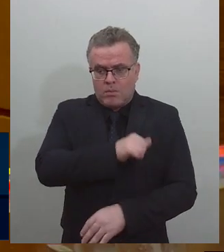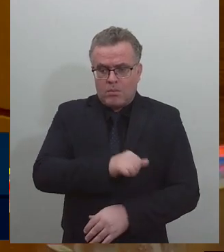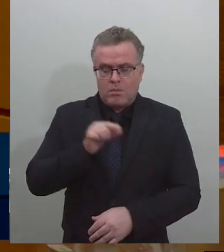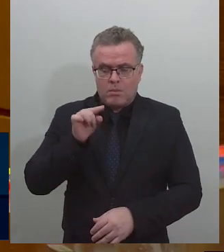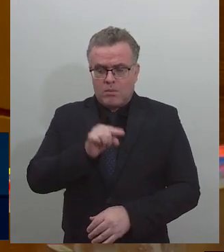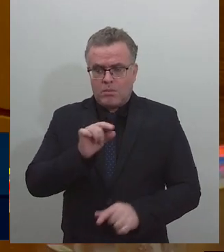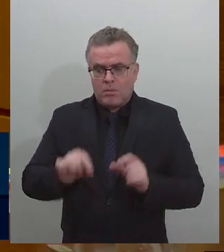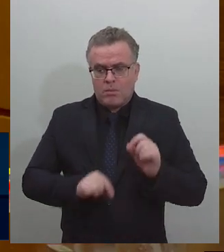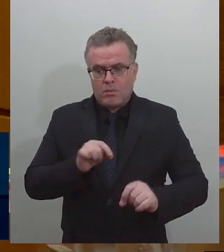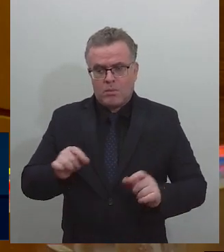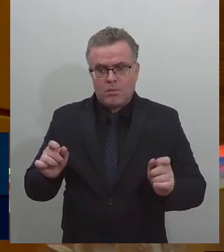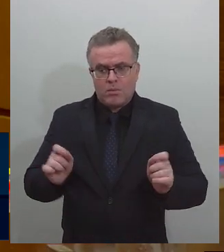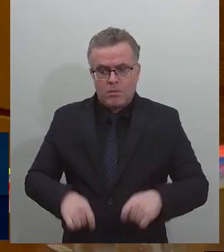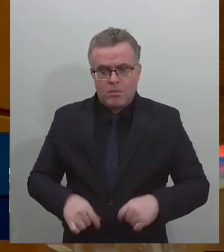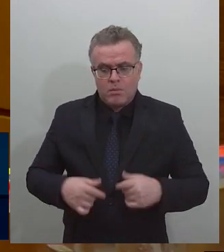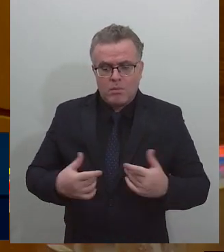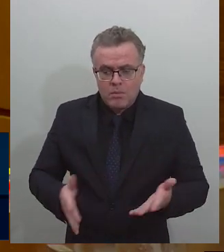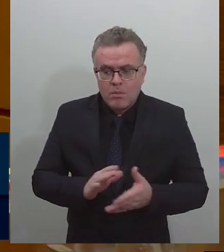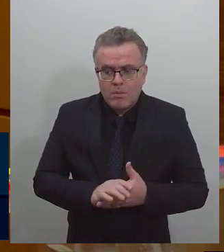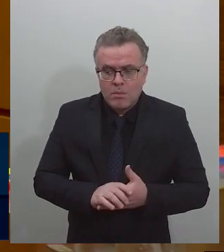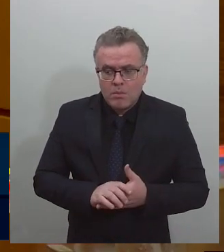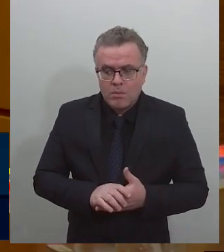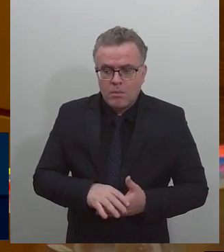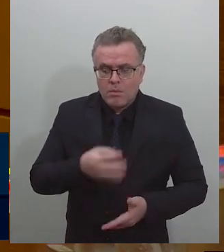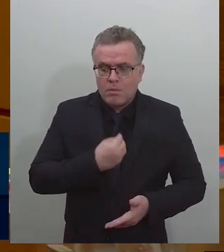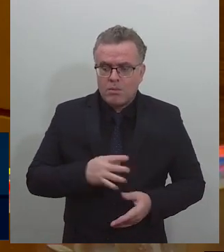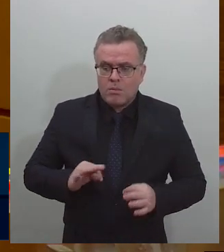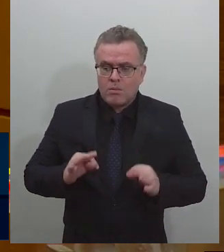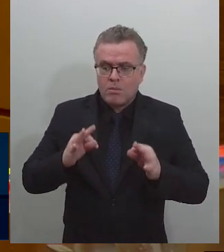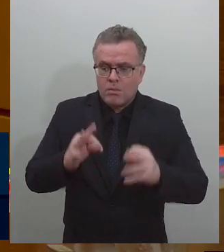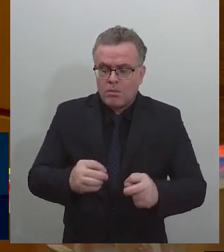algumas parlamentares, né, essas